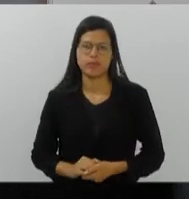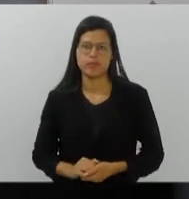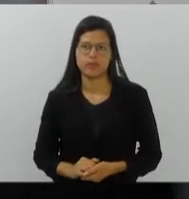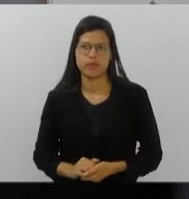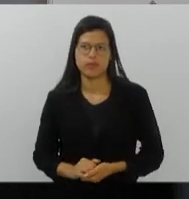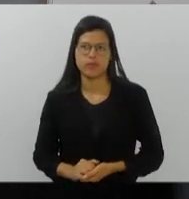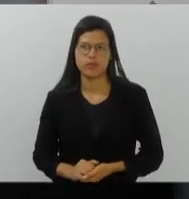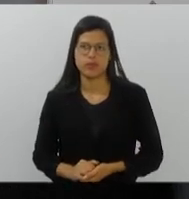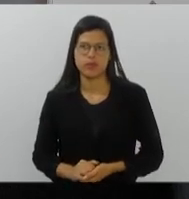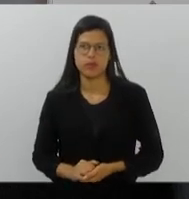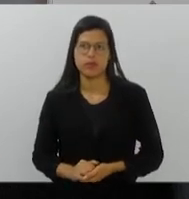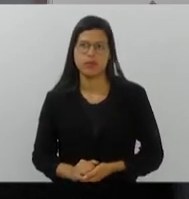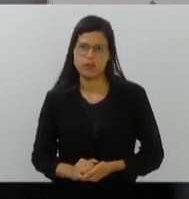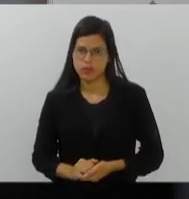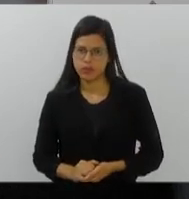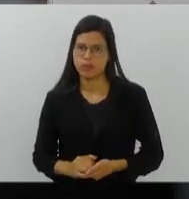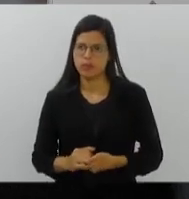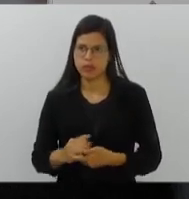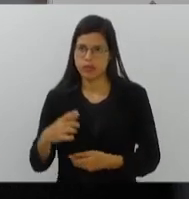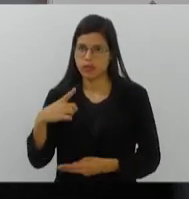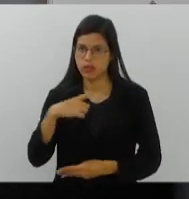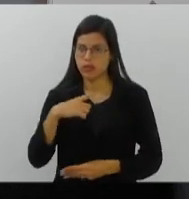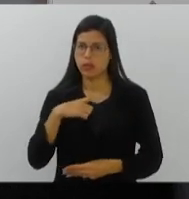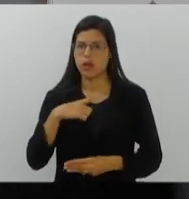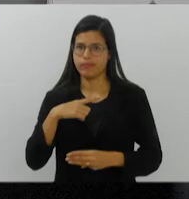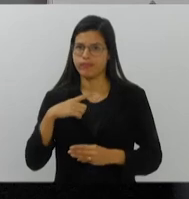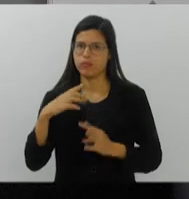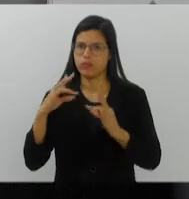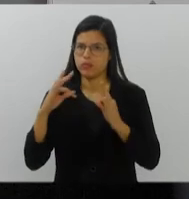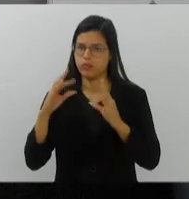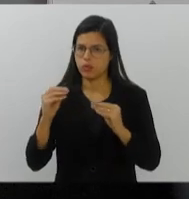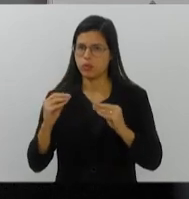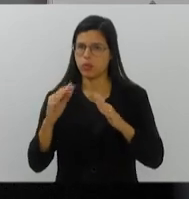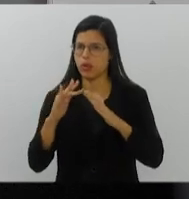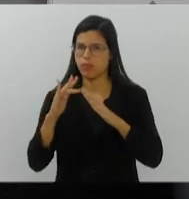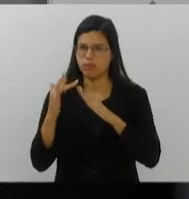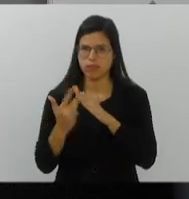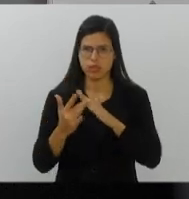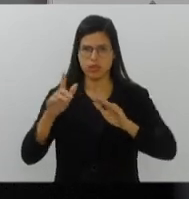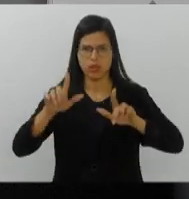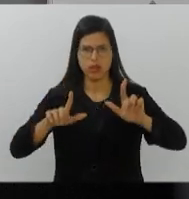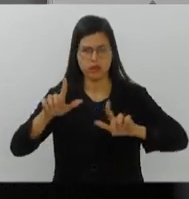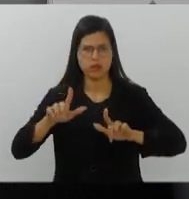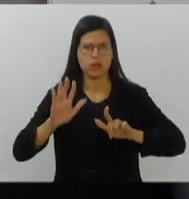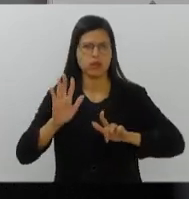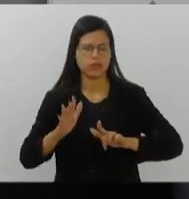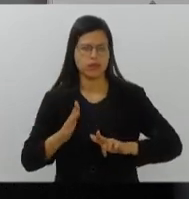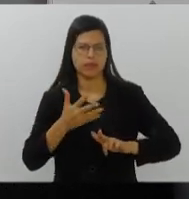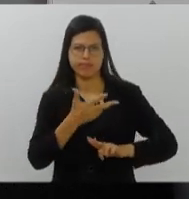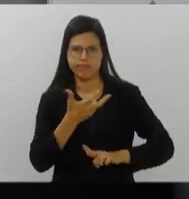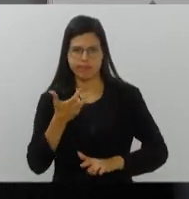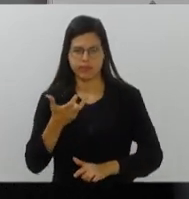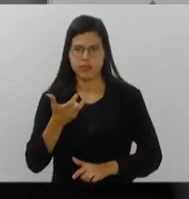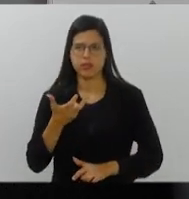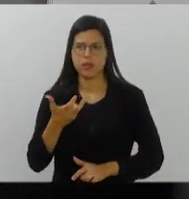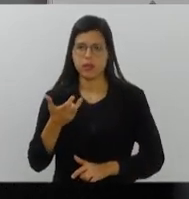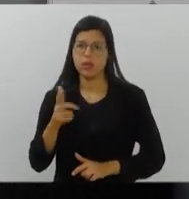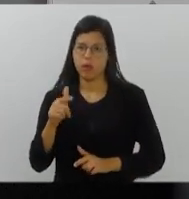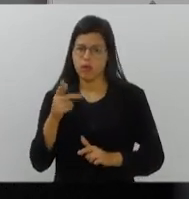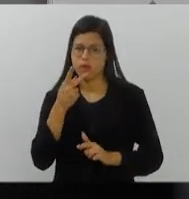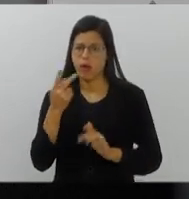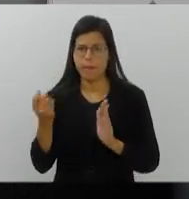estão surgindo em toda a mídia nacional, né? Então, digo que faz história